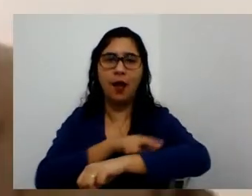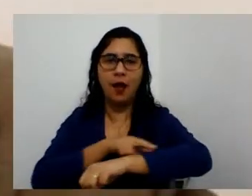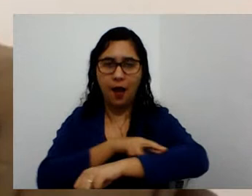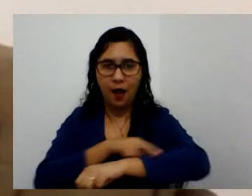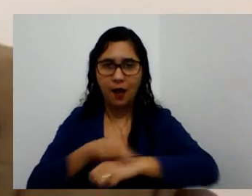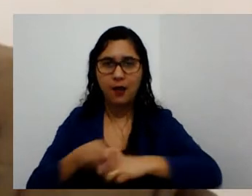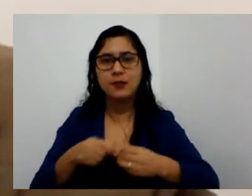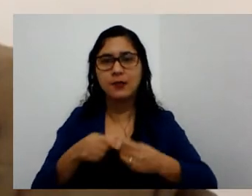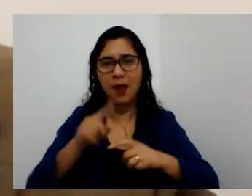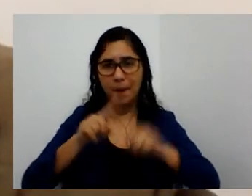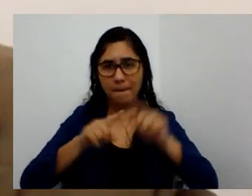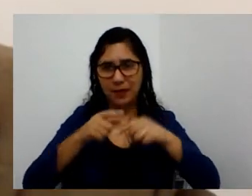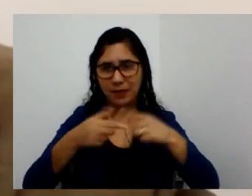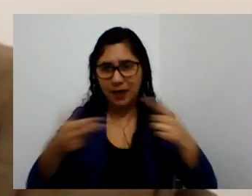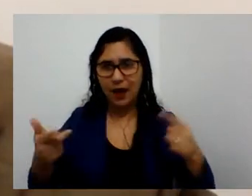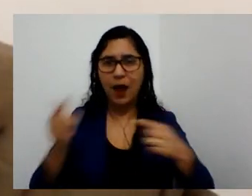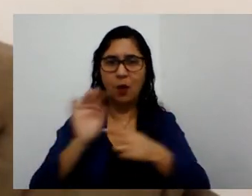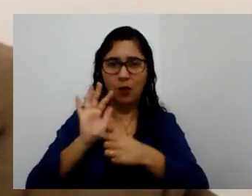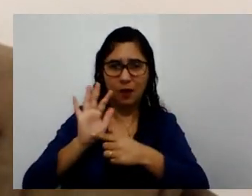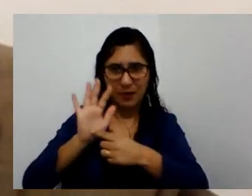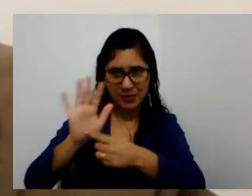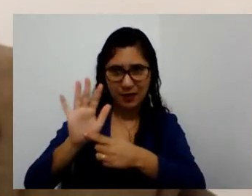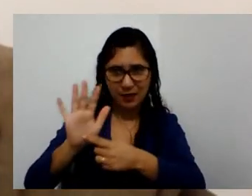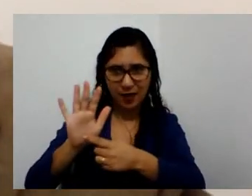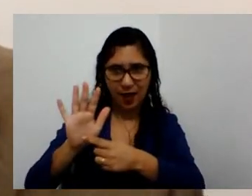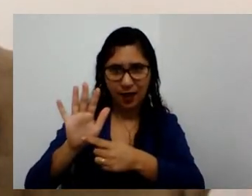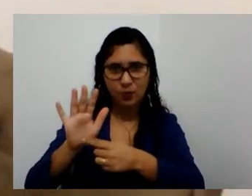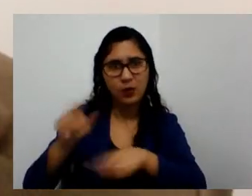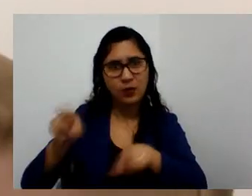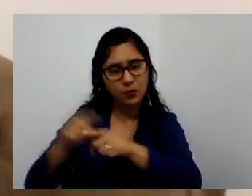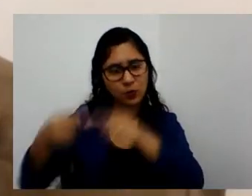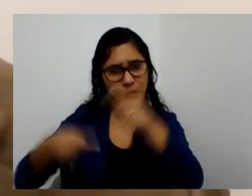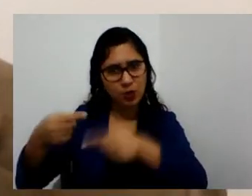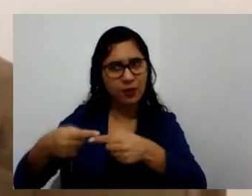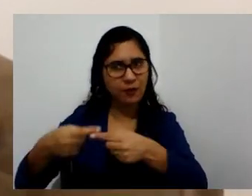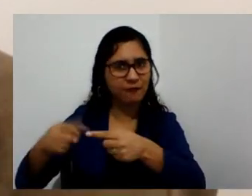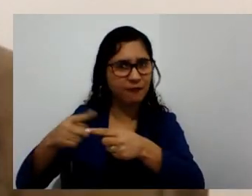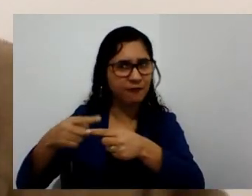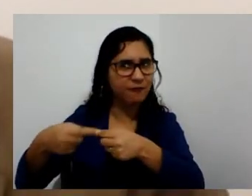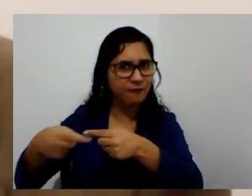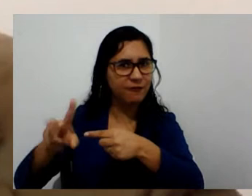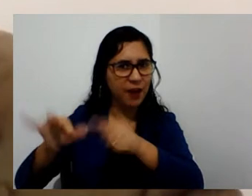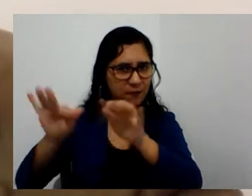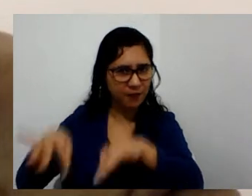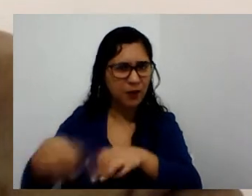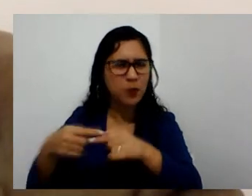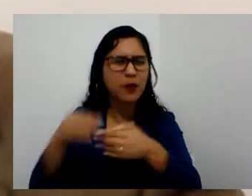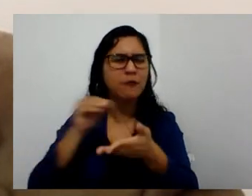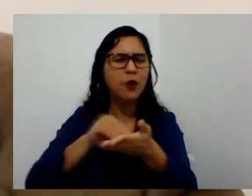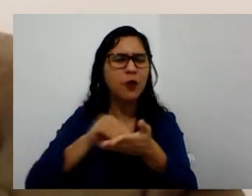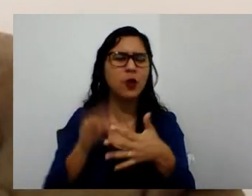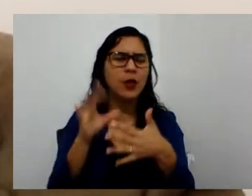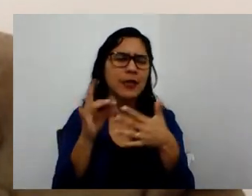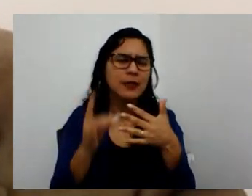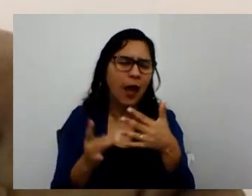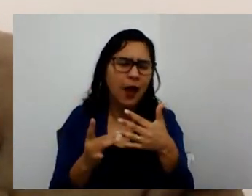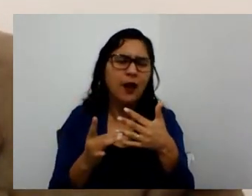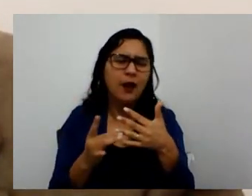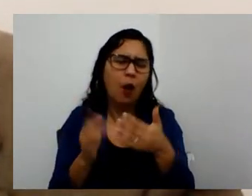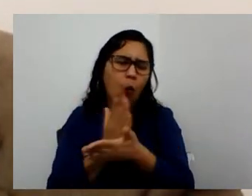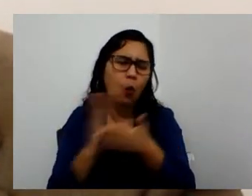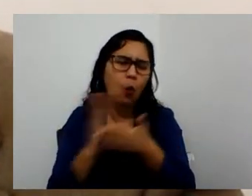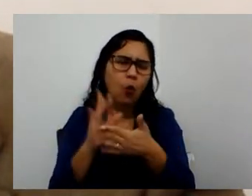está sendo apresentado e discutido e que será finalizado agora, porque alguns detalhes ficaram para ser colocados e discutidos, detalhes